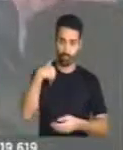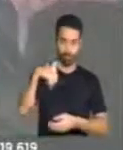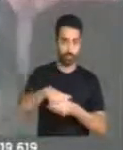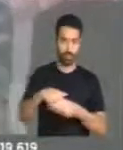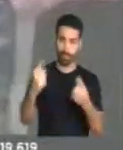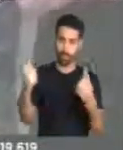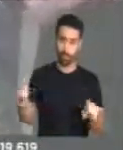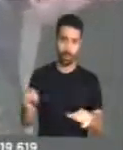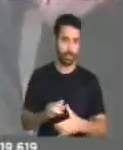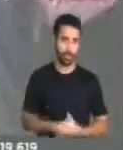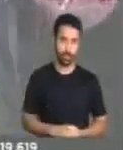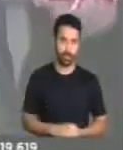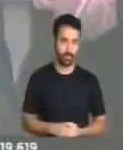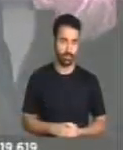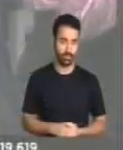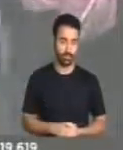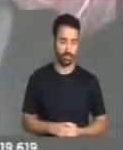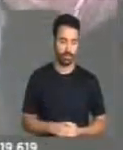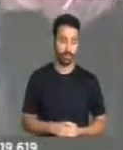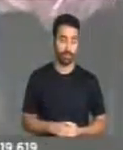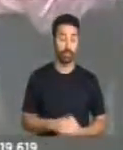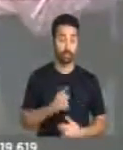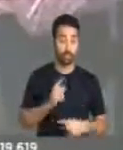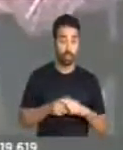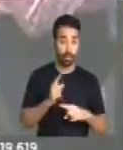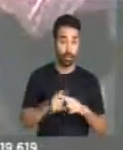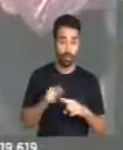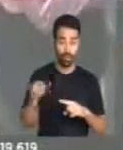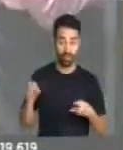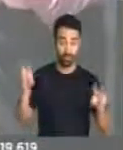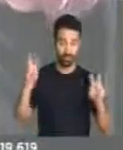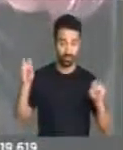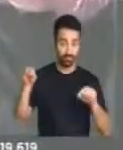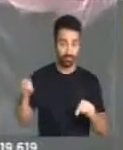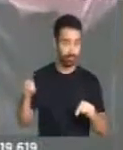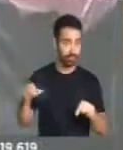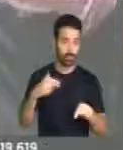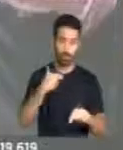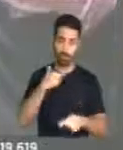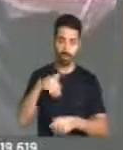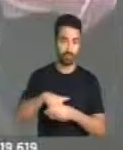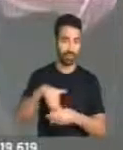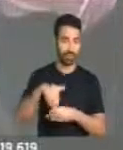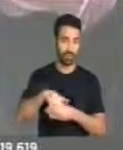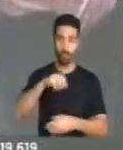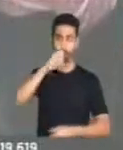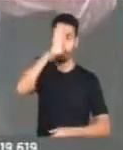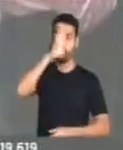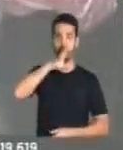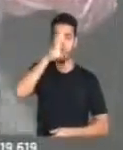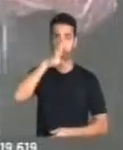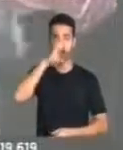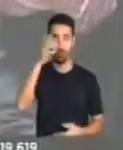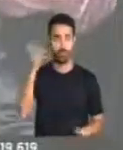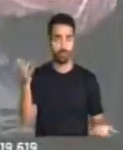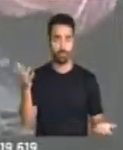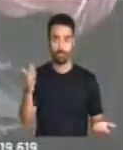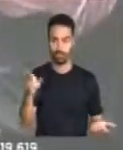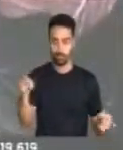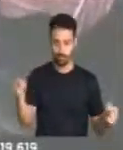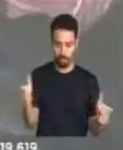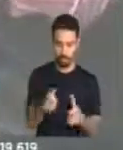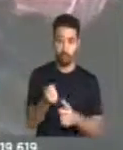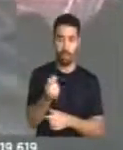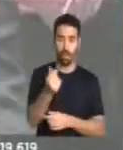medida. Inclusive, porque uma matéria como essa não pode ser votada dessa forma. Um plenário